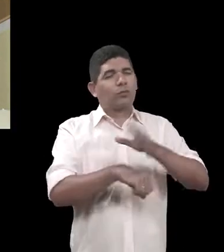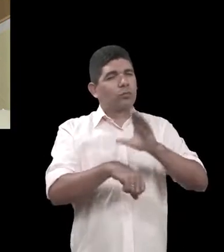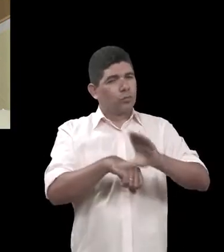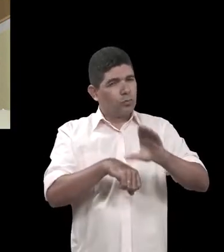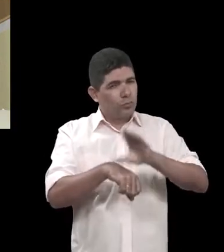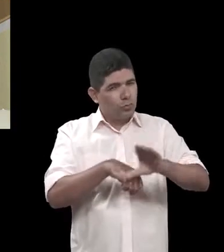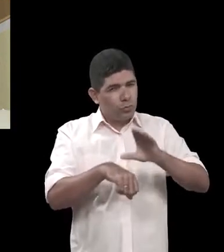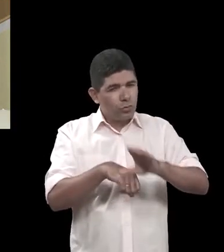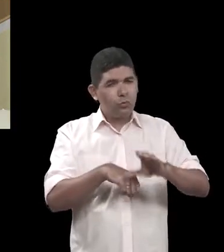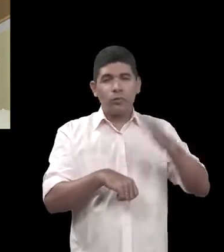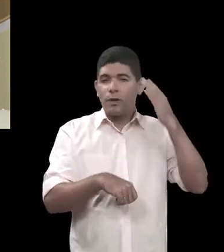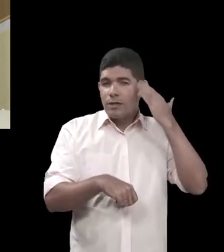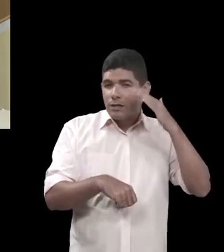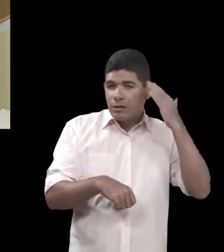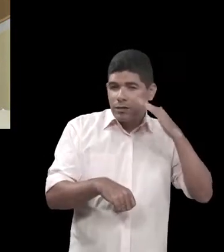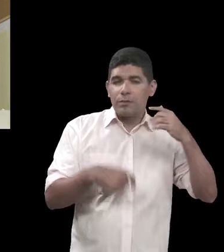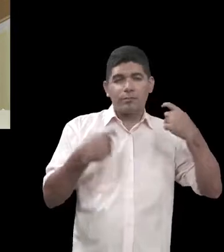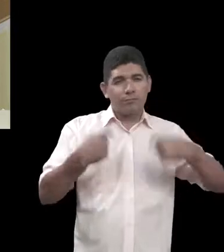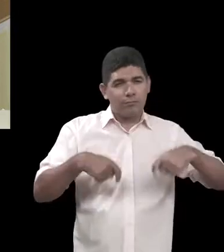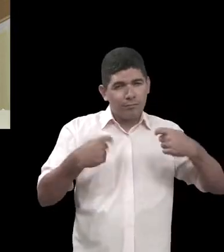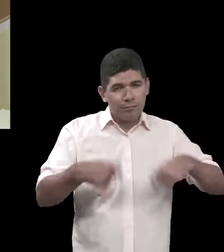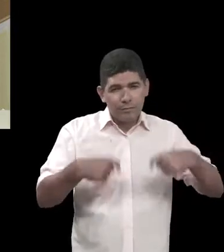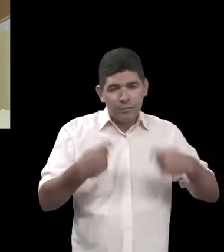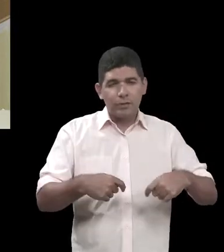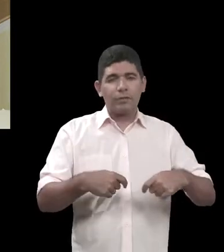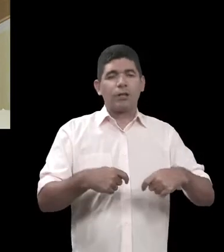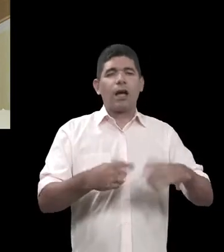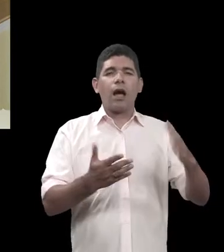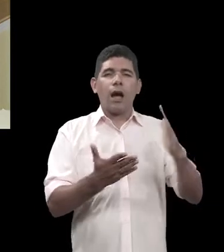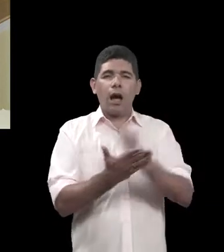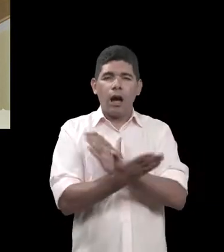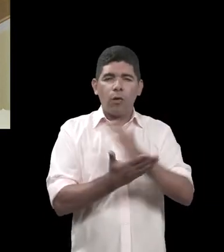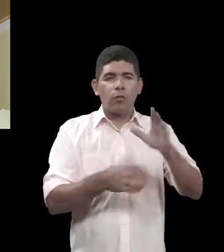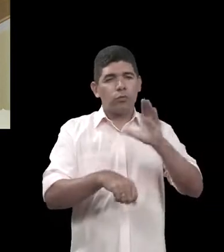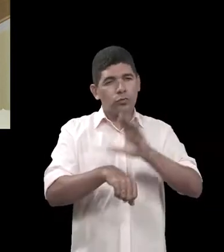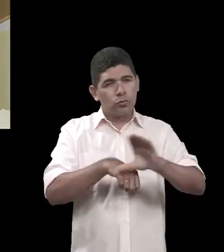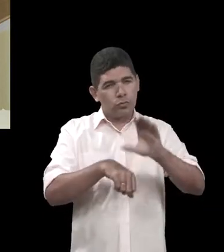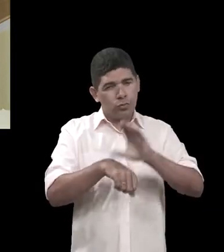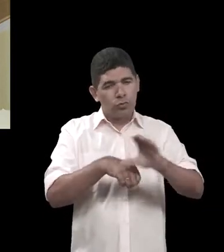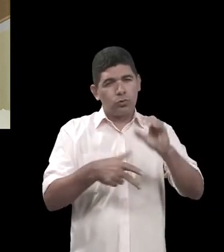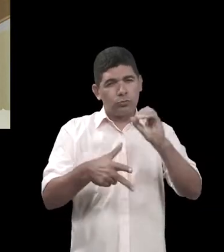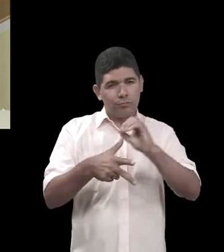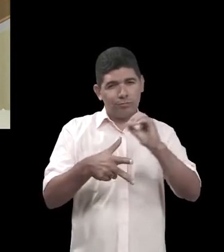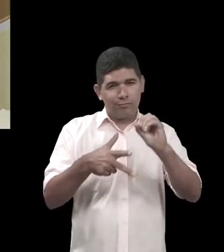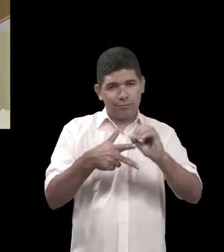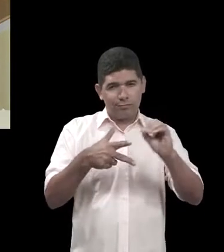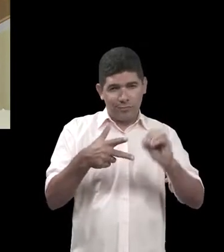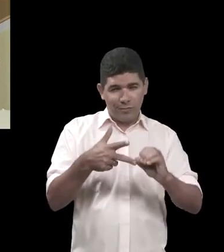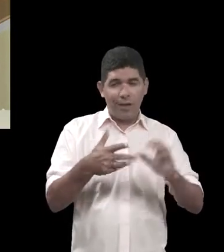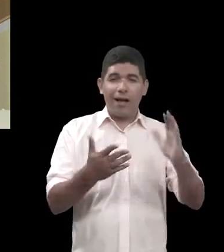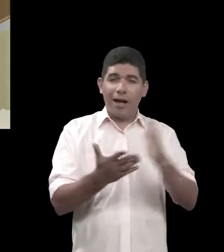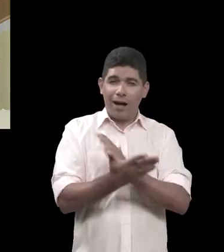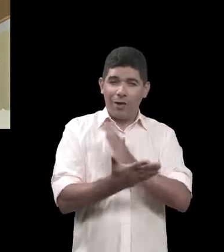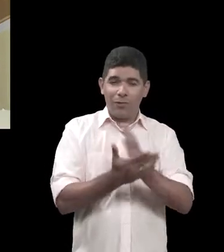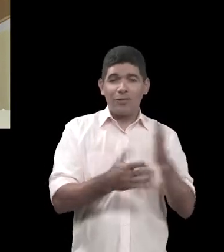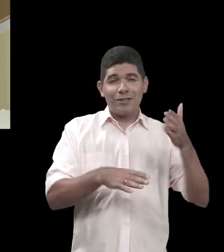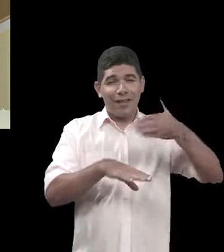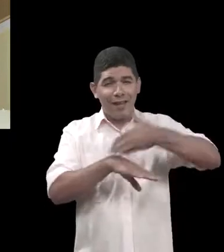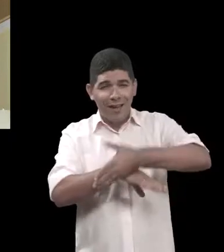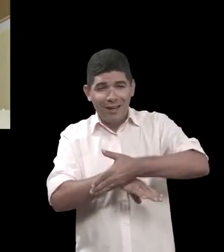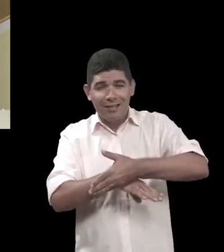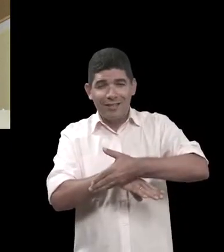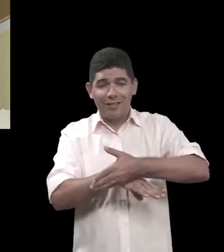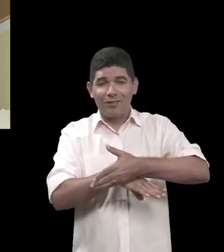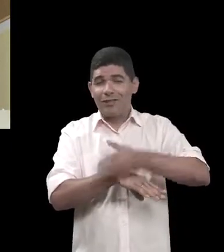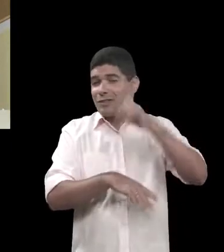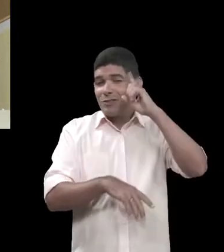O curso. Alguns cursos, o ingresso é pelo SISU, e a pessoa pode entrar sem saber Libras nenhuma, e aí o